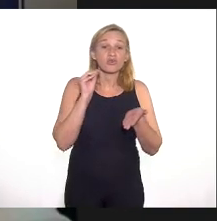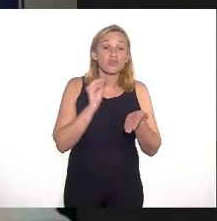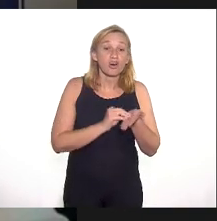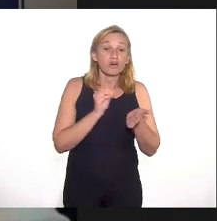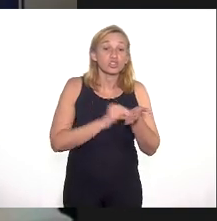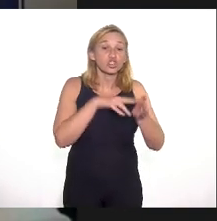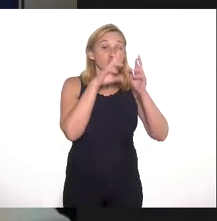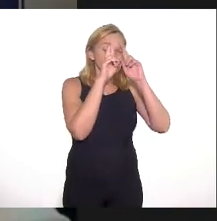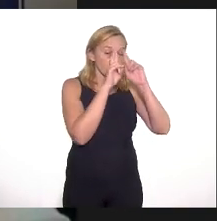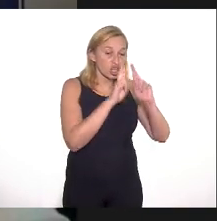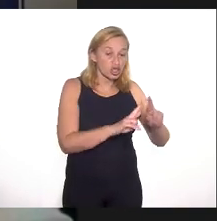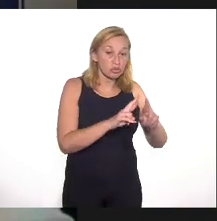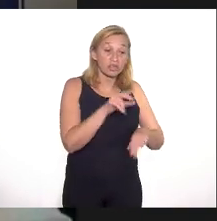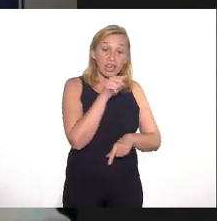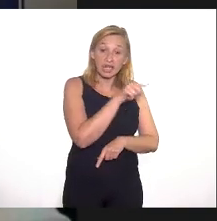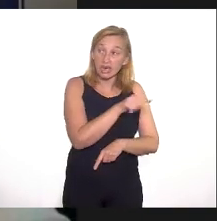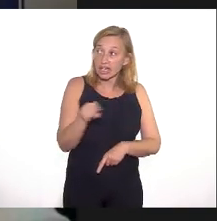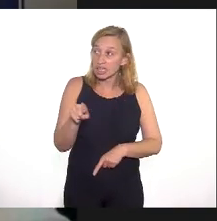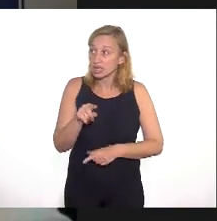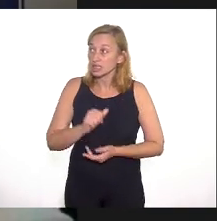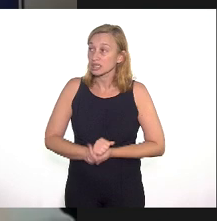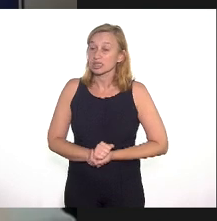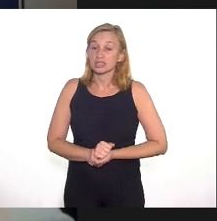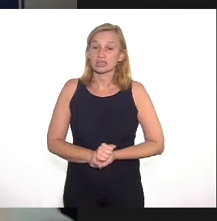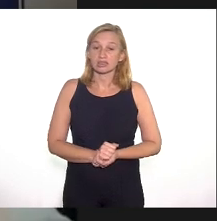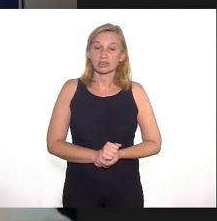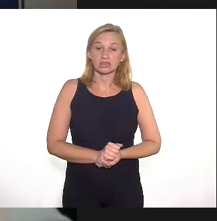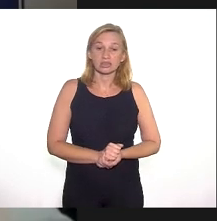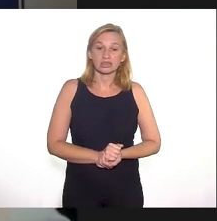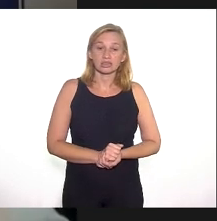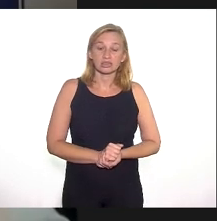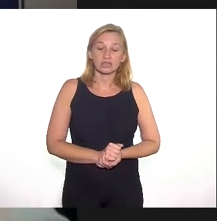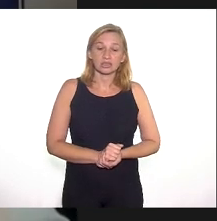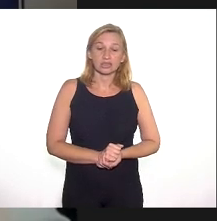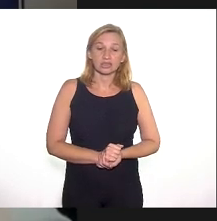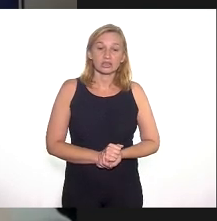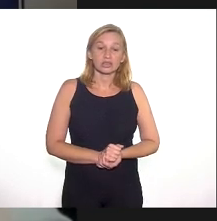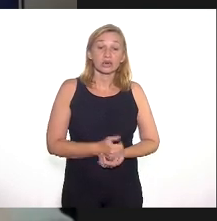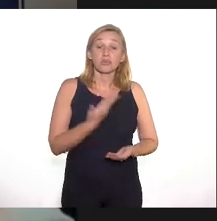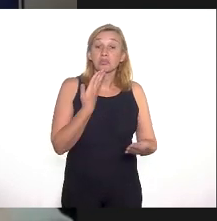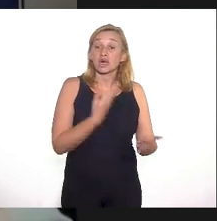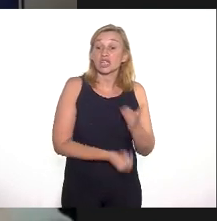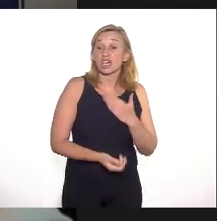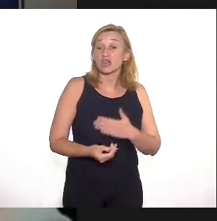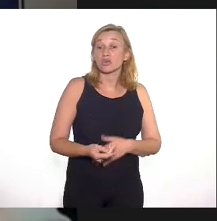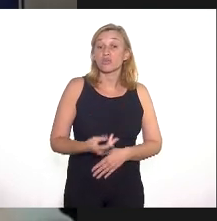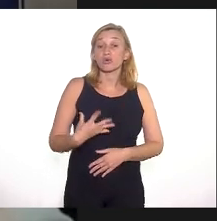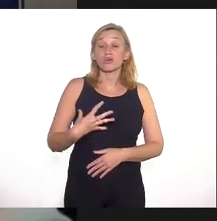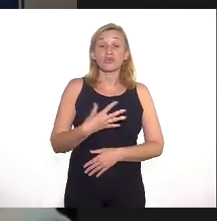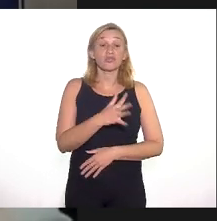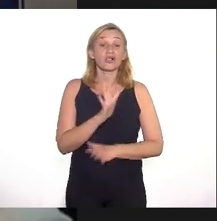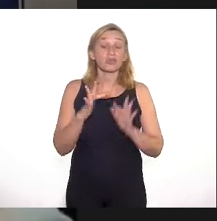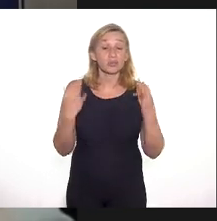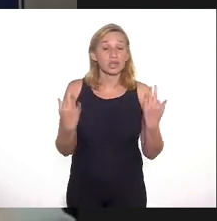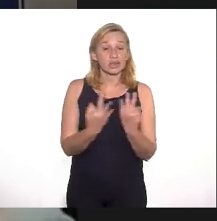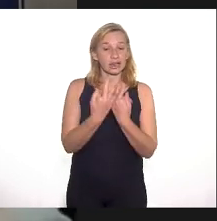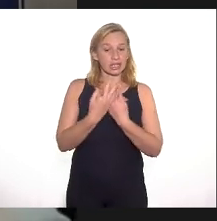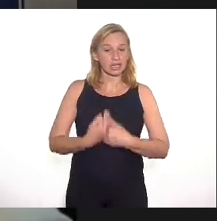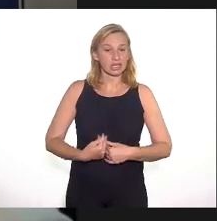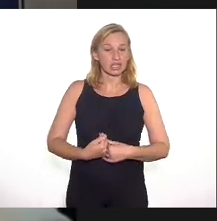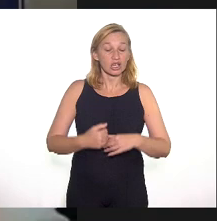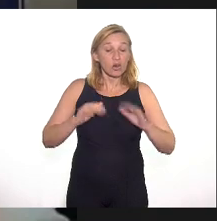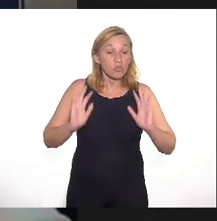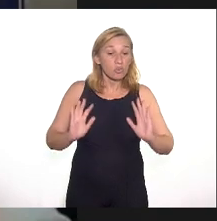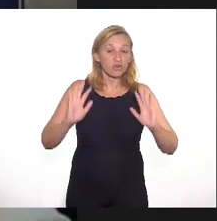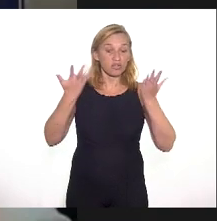desconsideração àqueles e aquelas que estão enlutados porque perderam entes queridos. Promover um